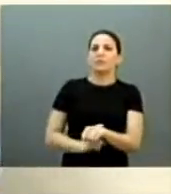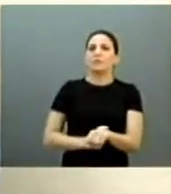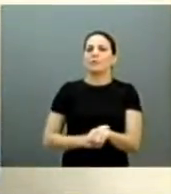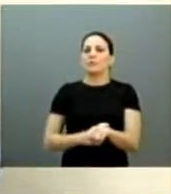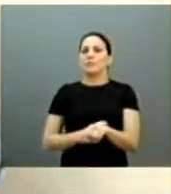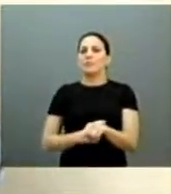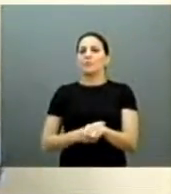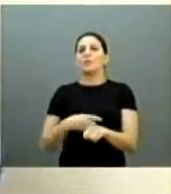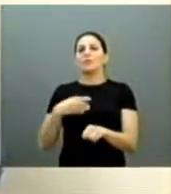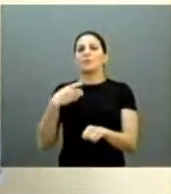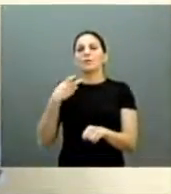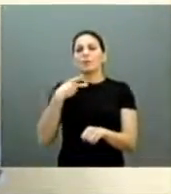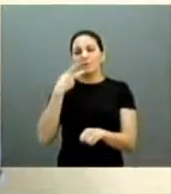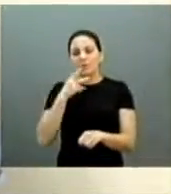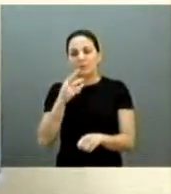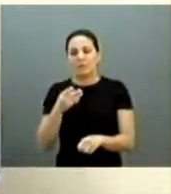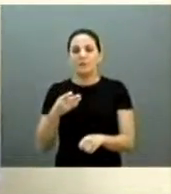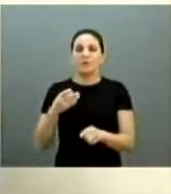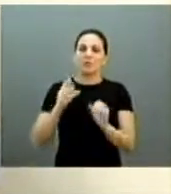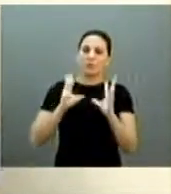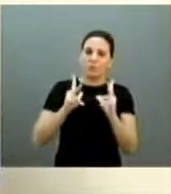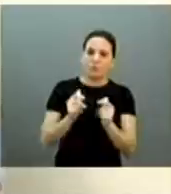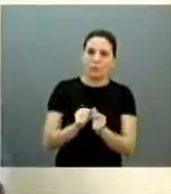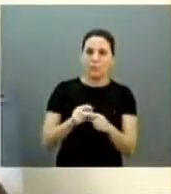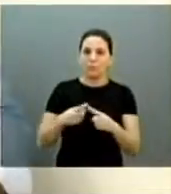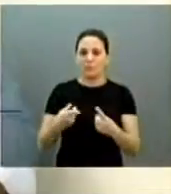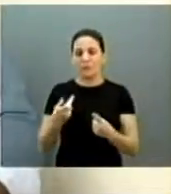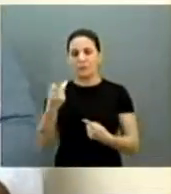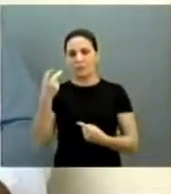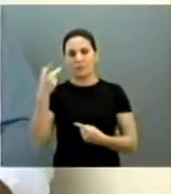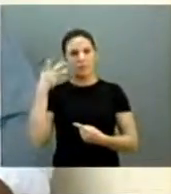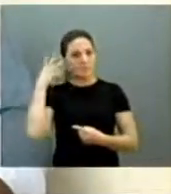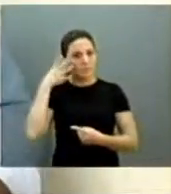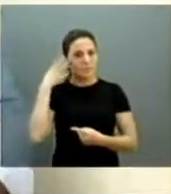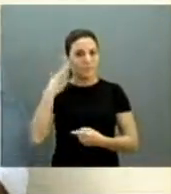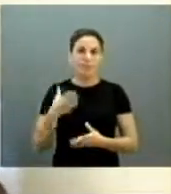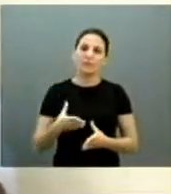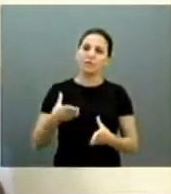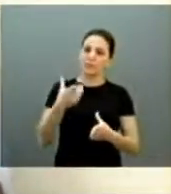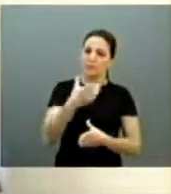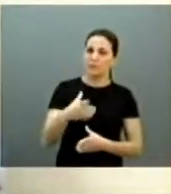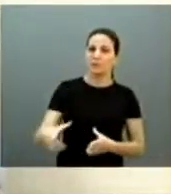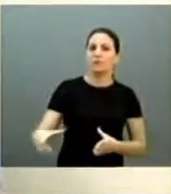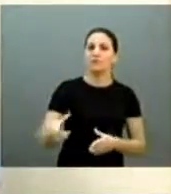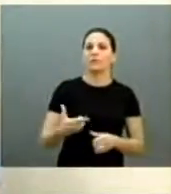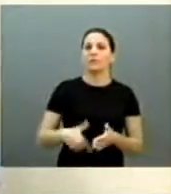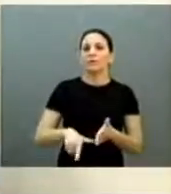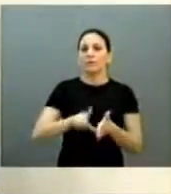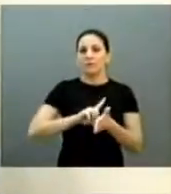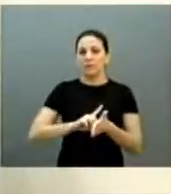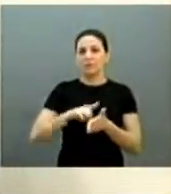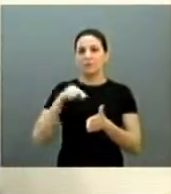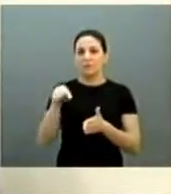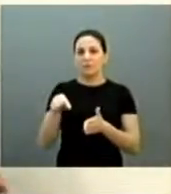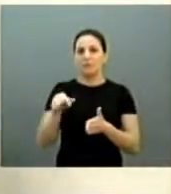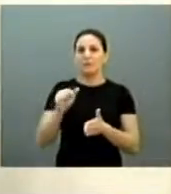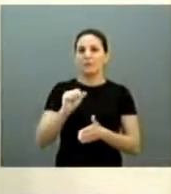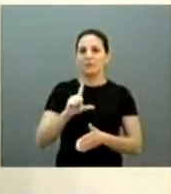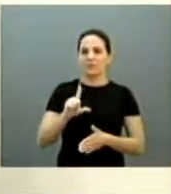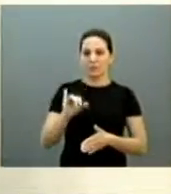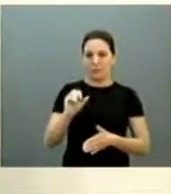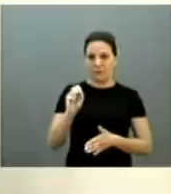a gente aqui também veio falar de novo e no pequeno expediente, falei antes do líder da bancada, o vereador Aloysio